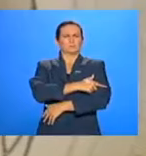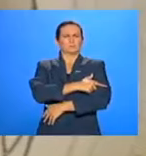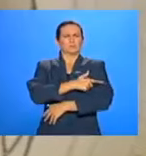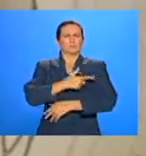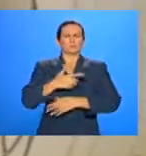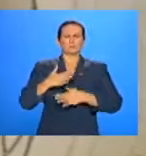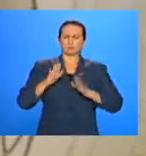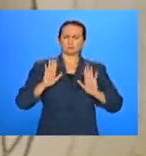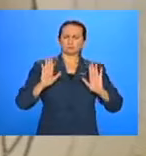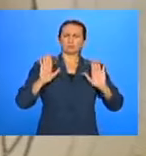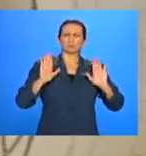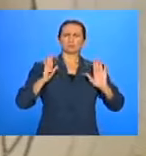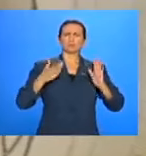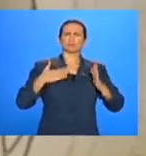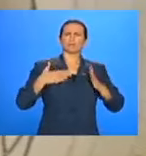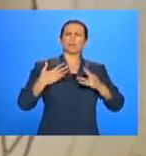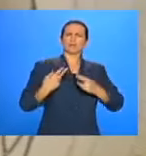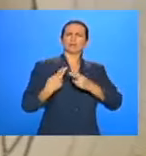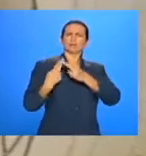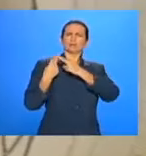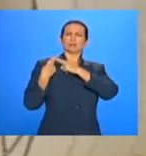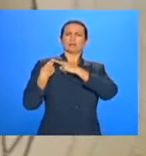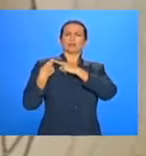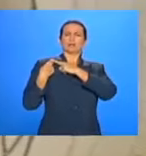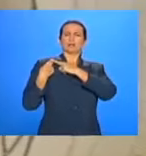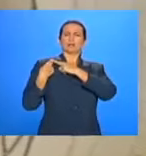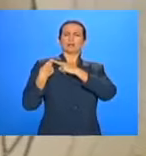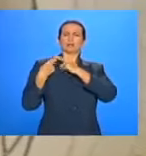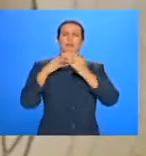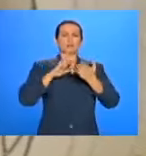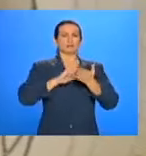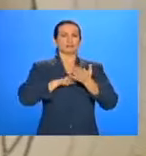seu papel de intérprete,